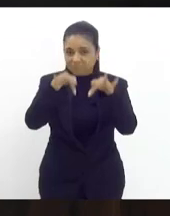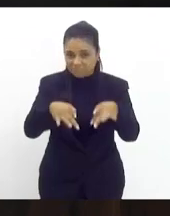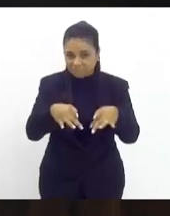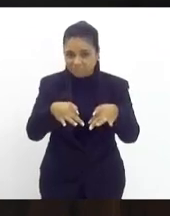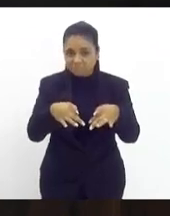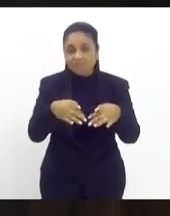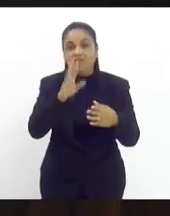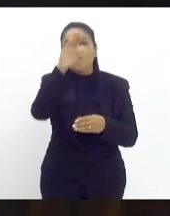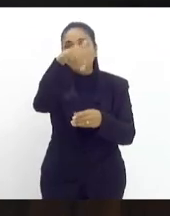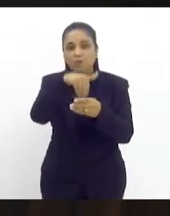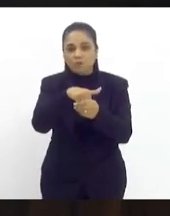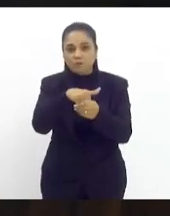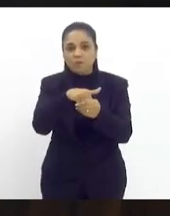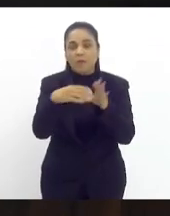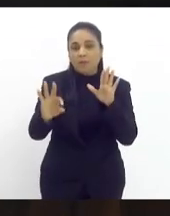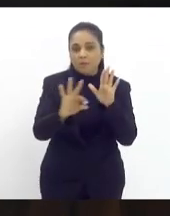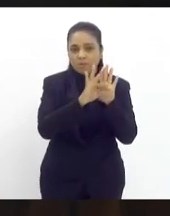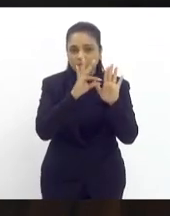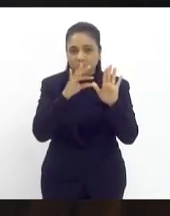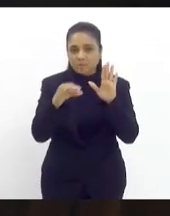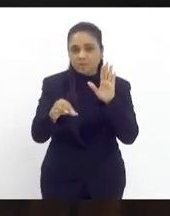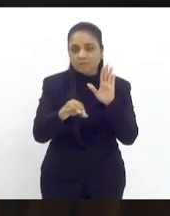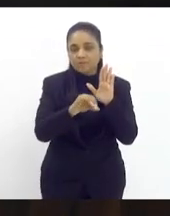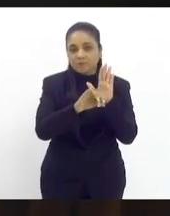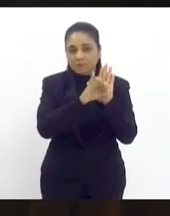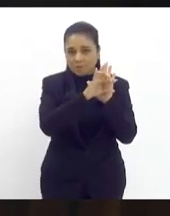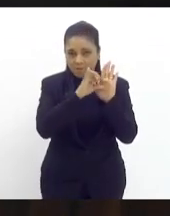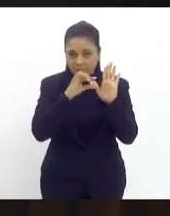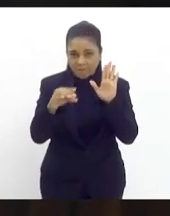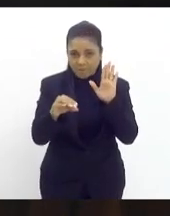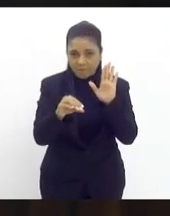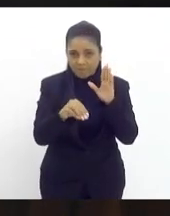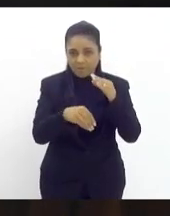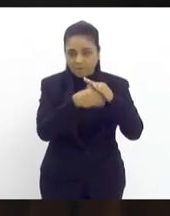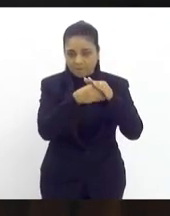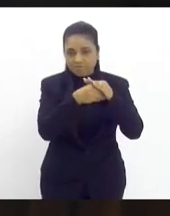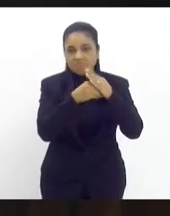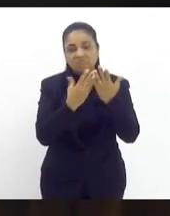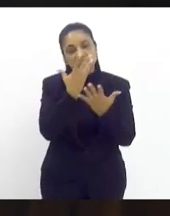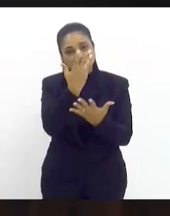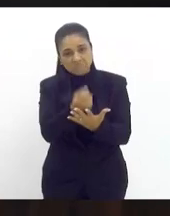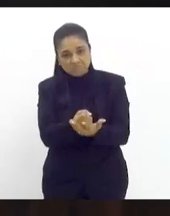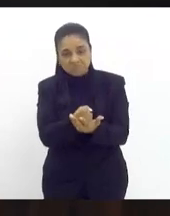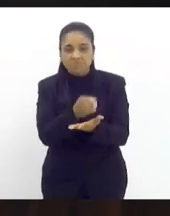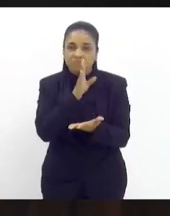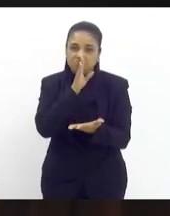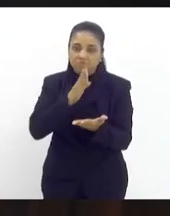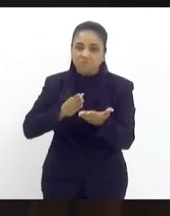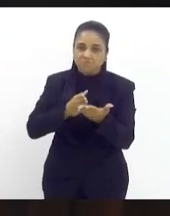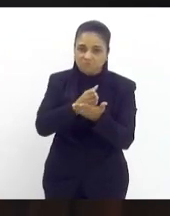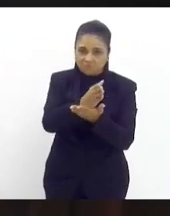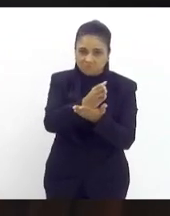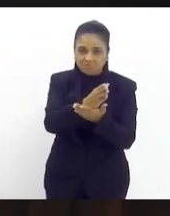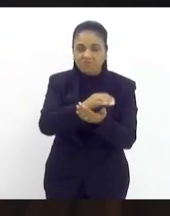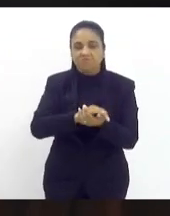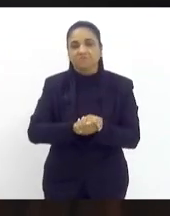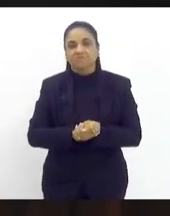em votação a emenda de redação senhores que a própria Manias Como estão aprovado